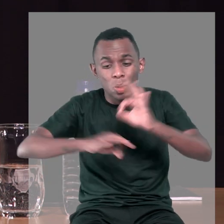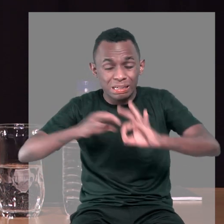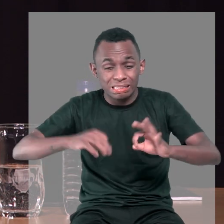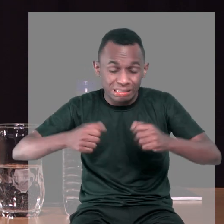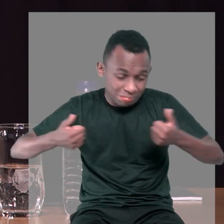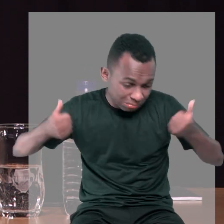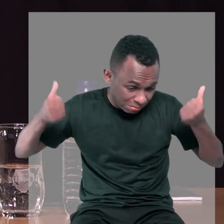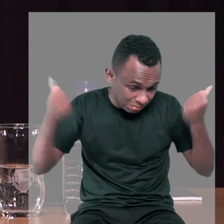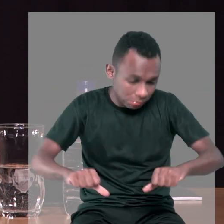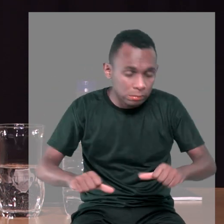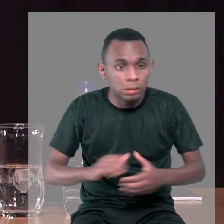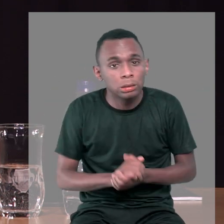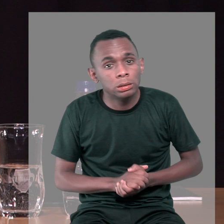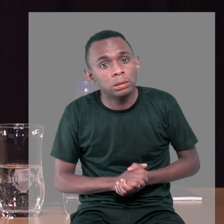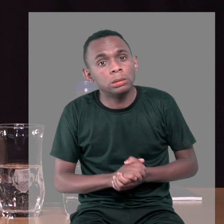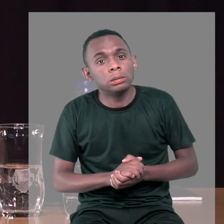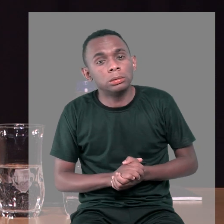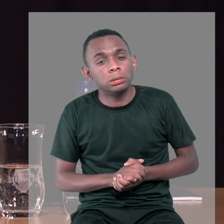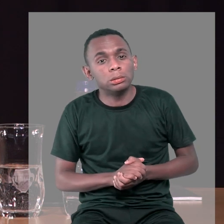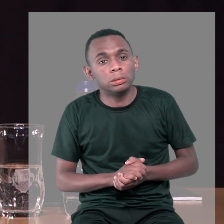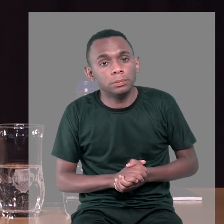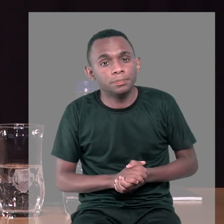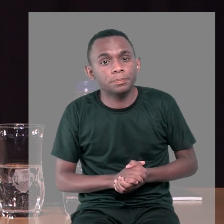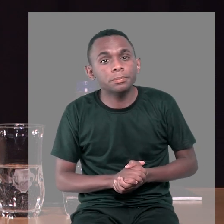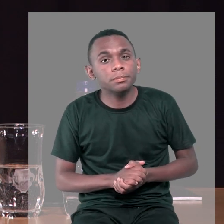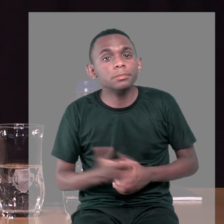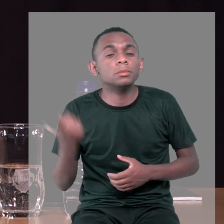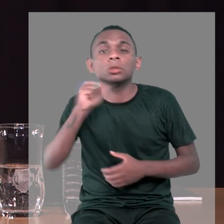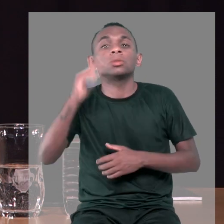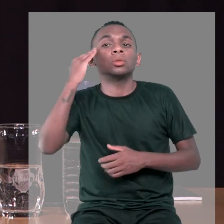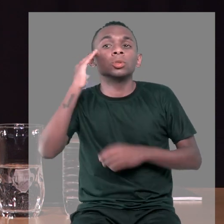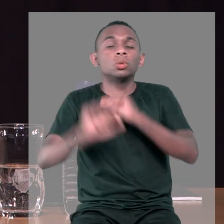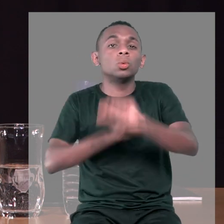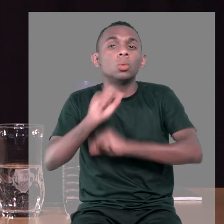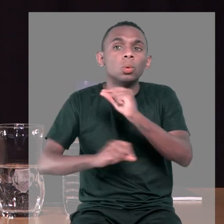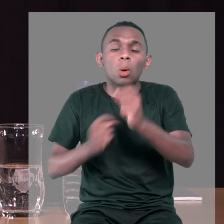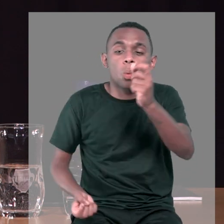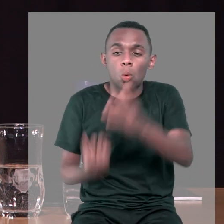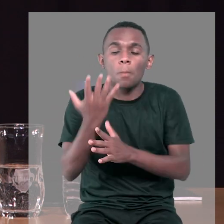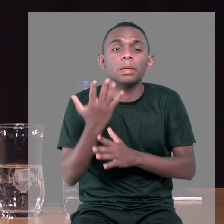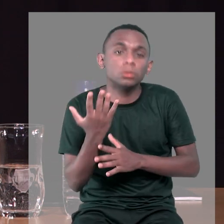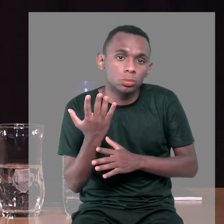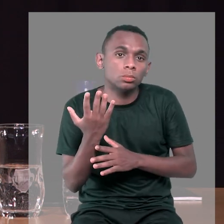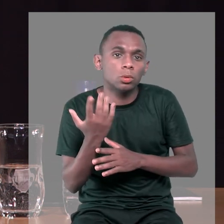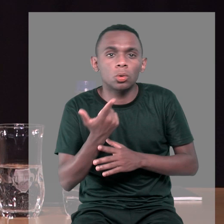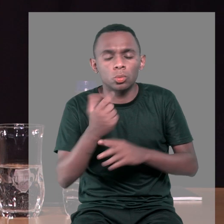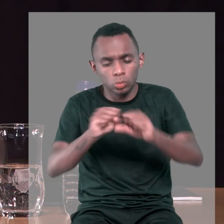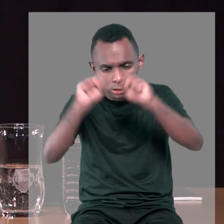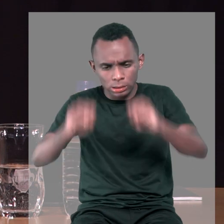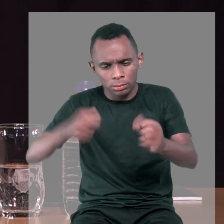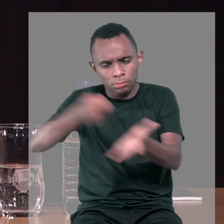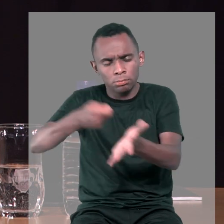a sociedade de massas, quer dizer, aquela em que pessoas como Eichmann são